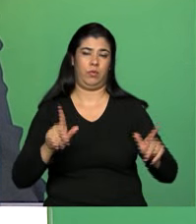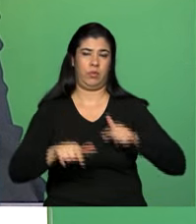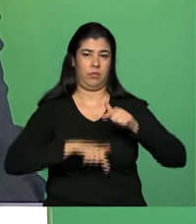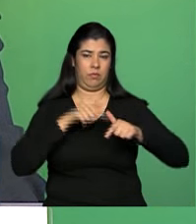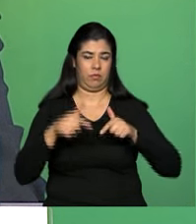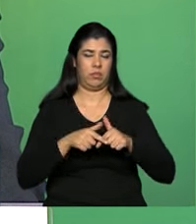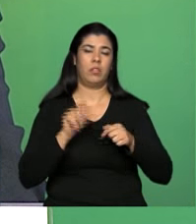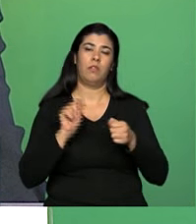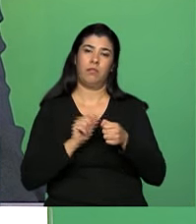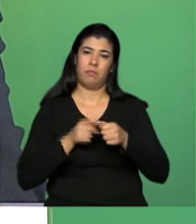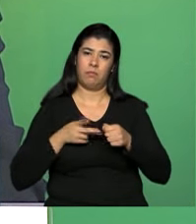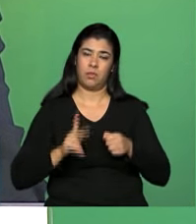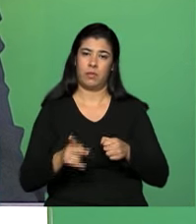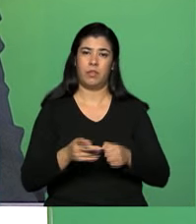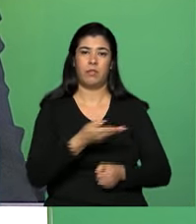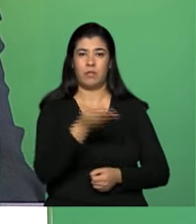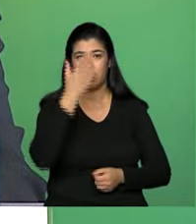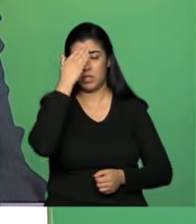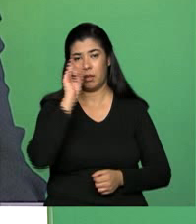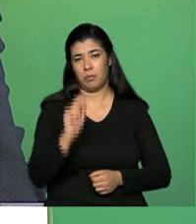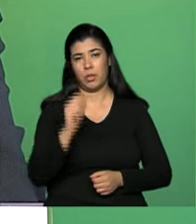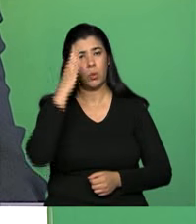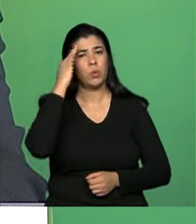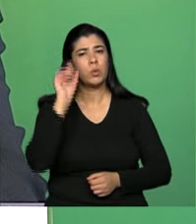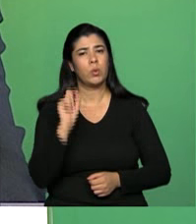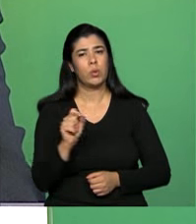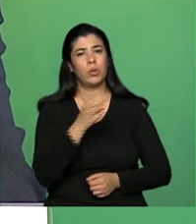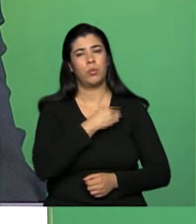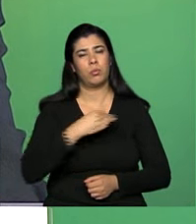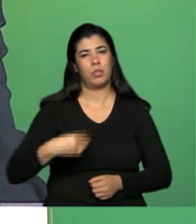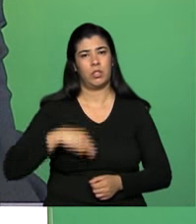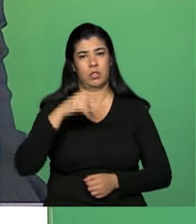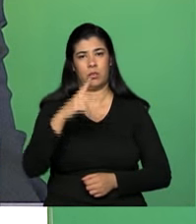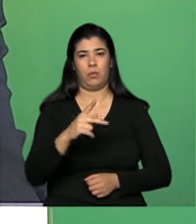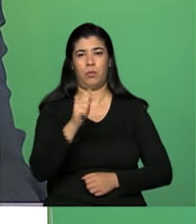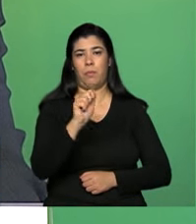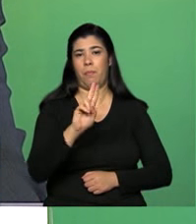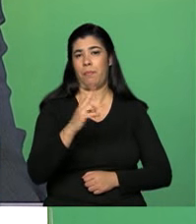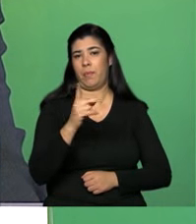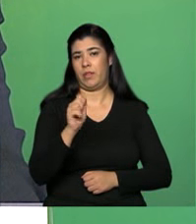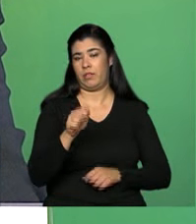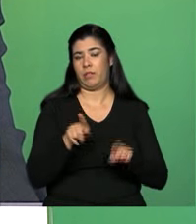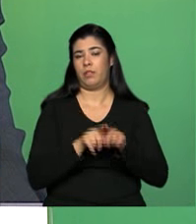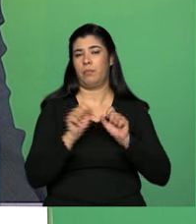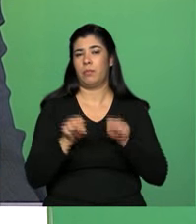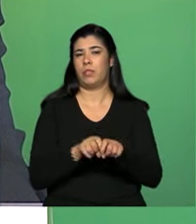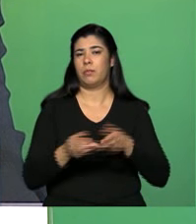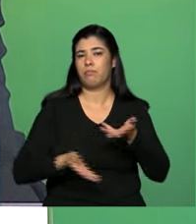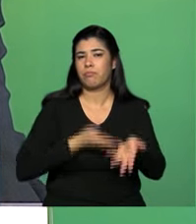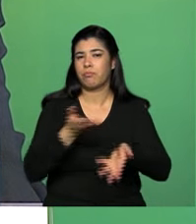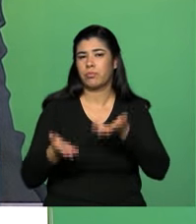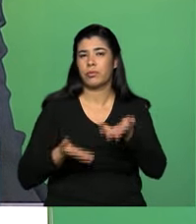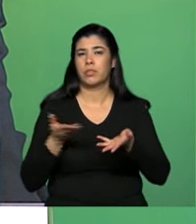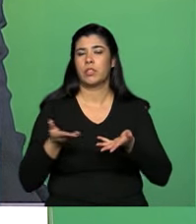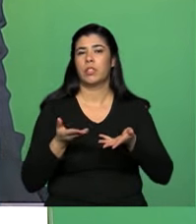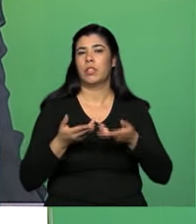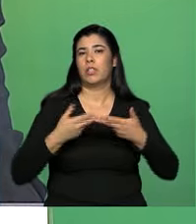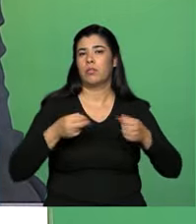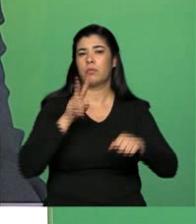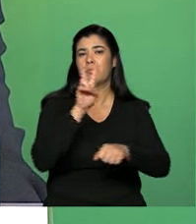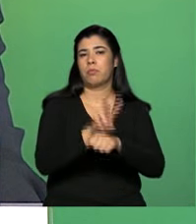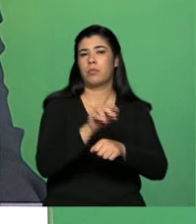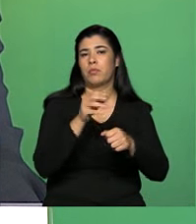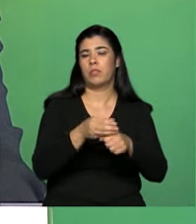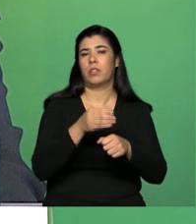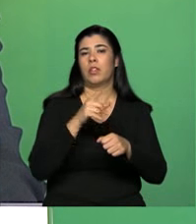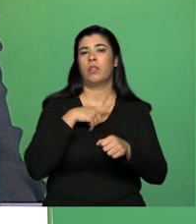sabem que o sonho do ministro Padilha é que ele possa cada vez se dedicar mais à questão às questões referentes ao Ministério